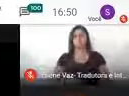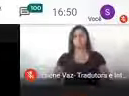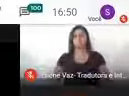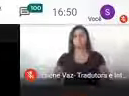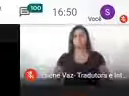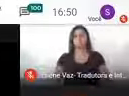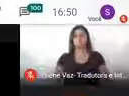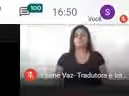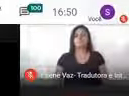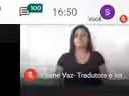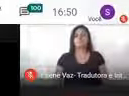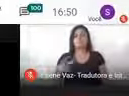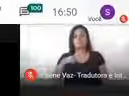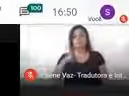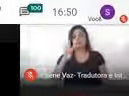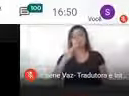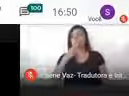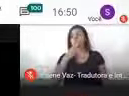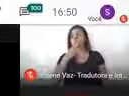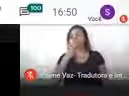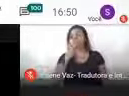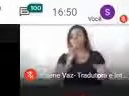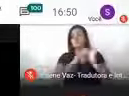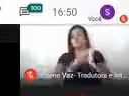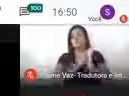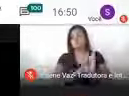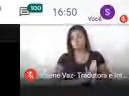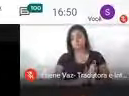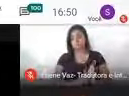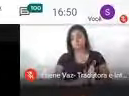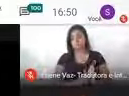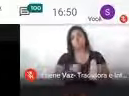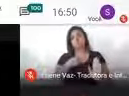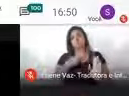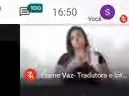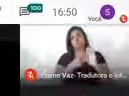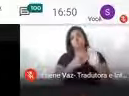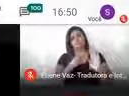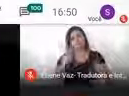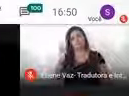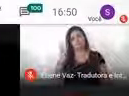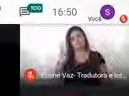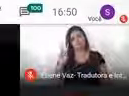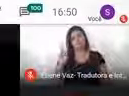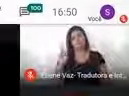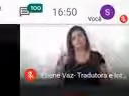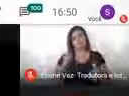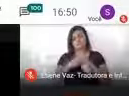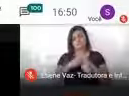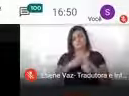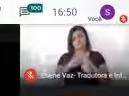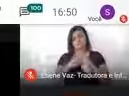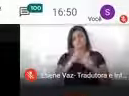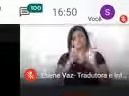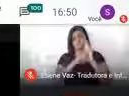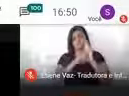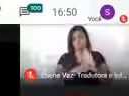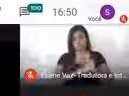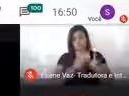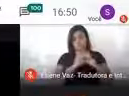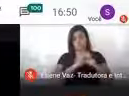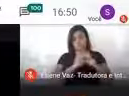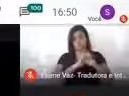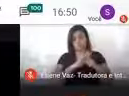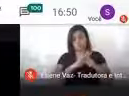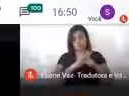4 tipos de questionários. Aqui eu trago 3 deles. O questionário fonético-fonológico, questionário